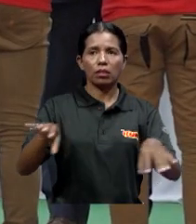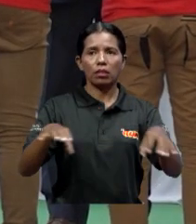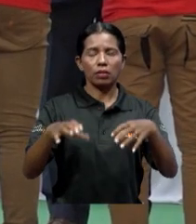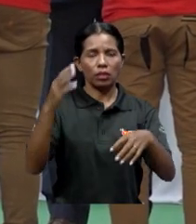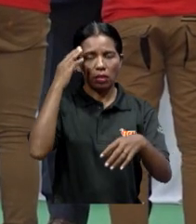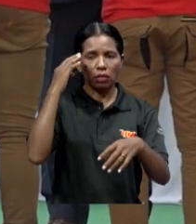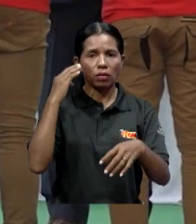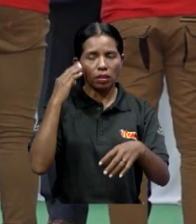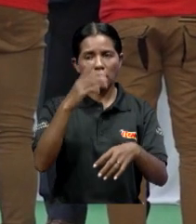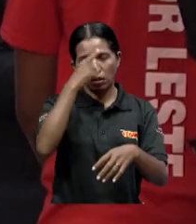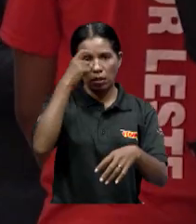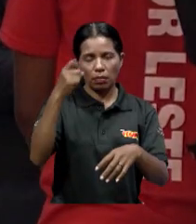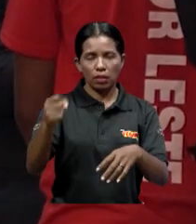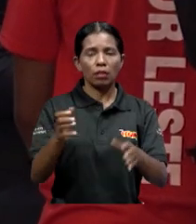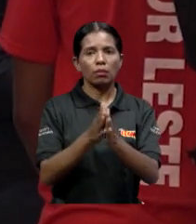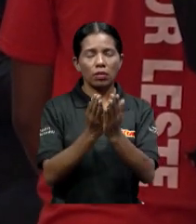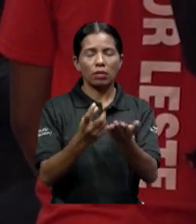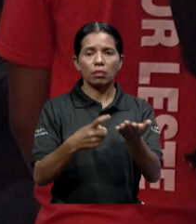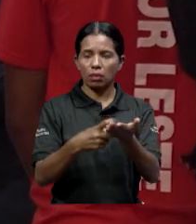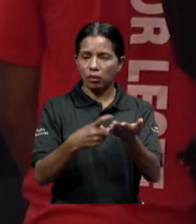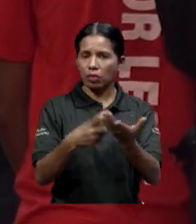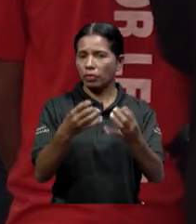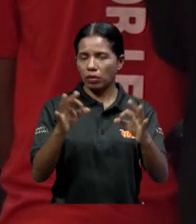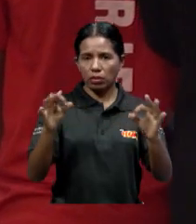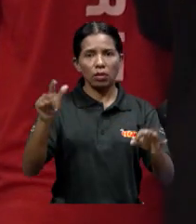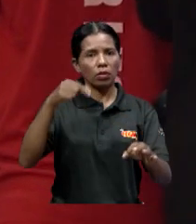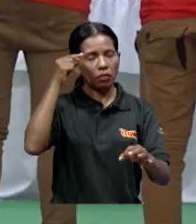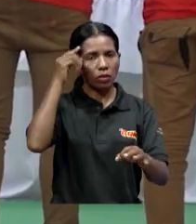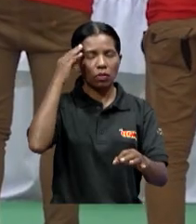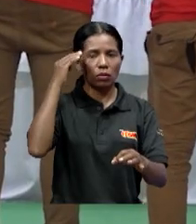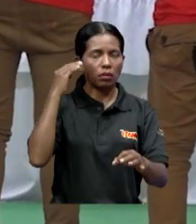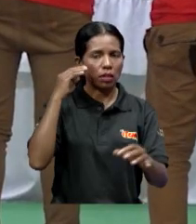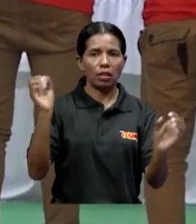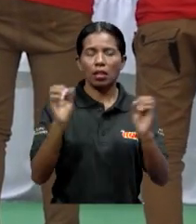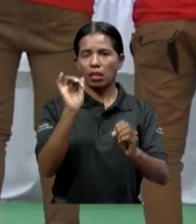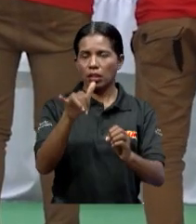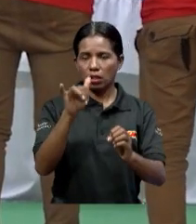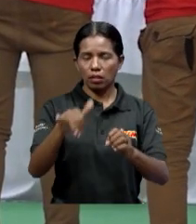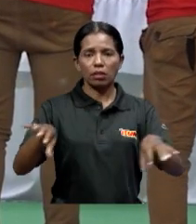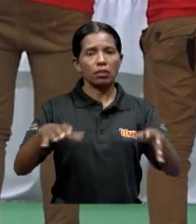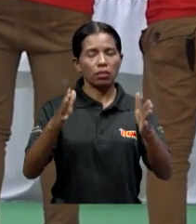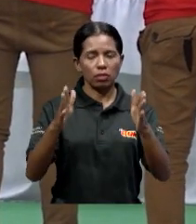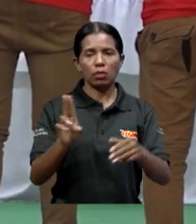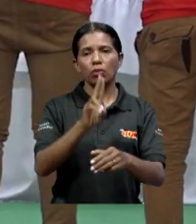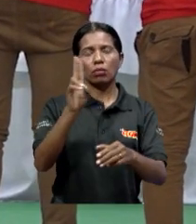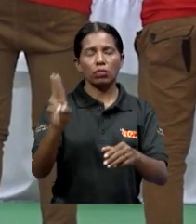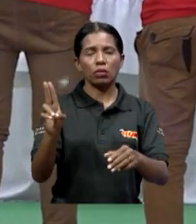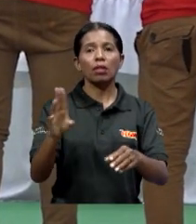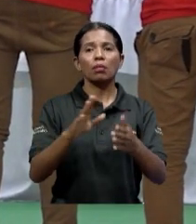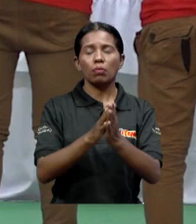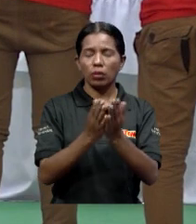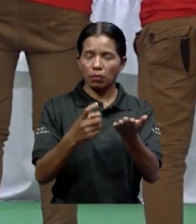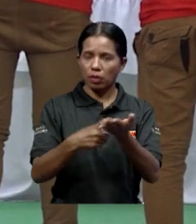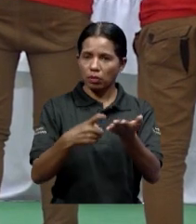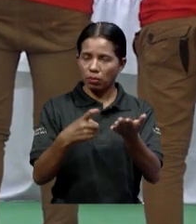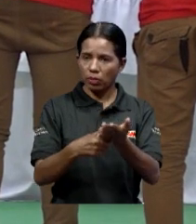Correia. Tamba balum passaporte inválido ona, no governo Correia la aceita o trabalhador Sira usa passaporte inválido, tama